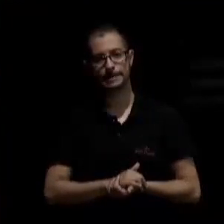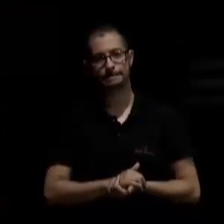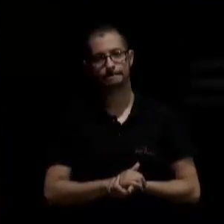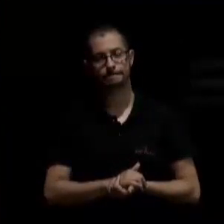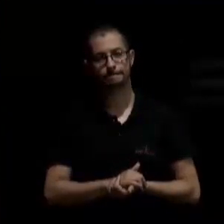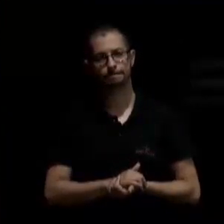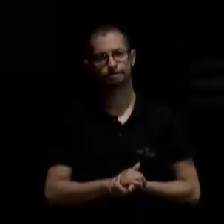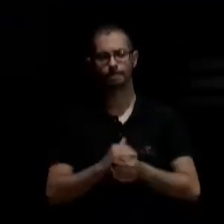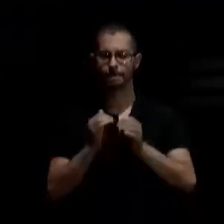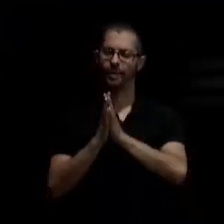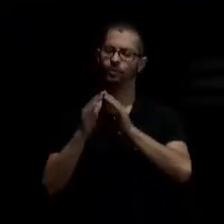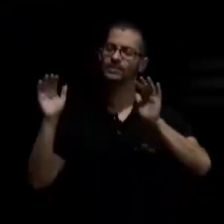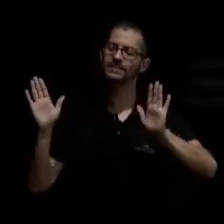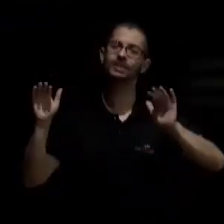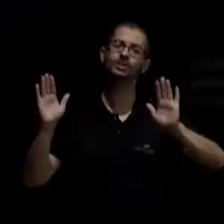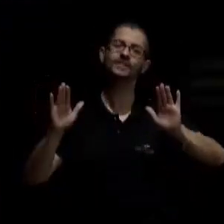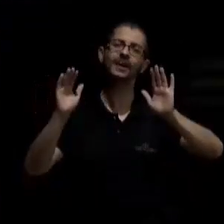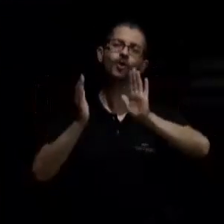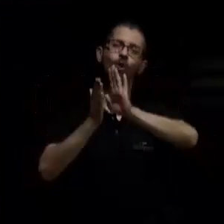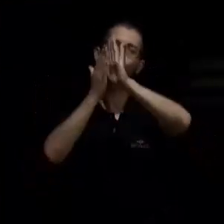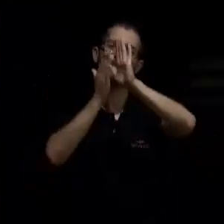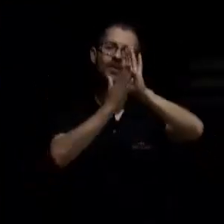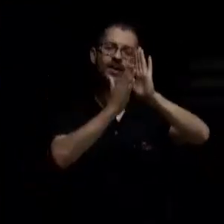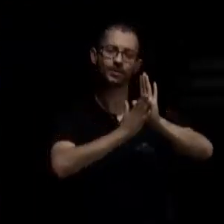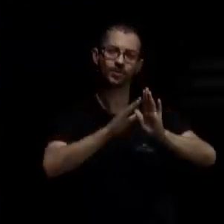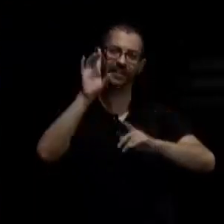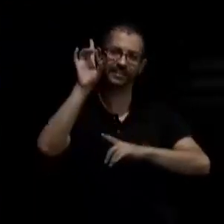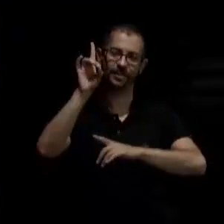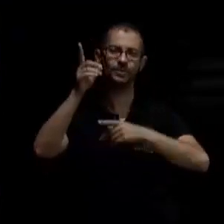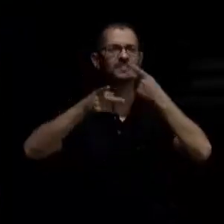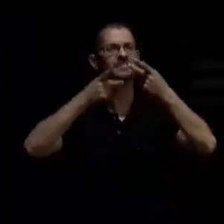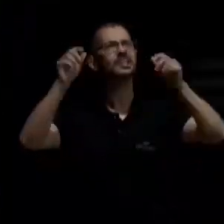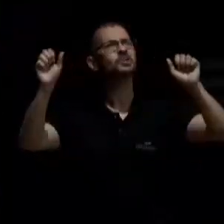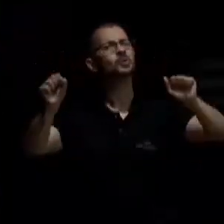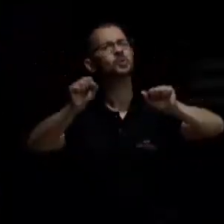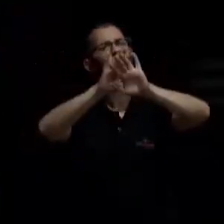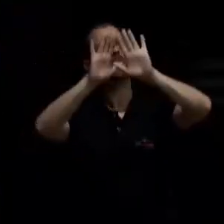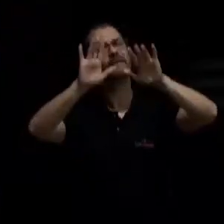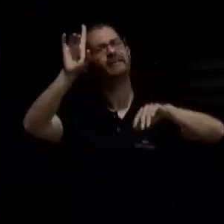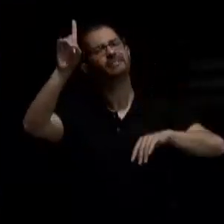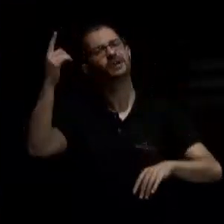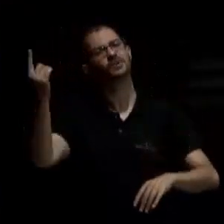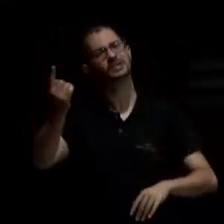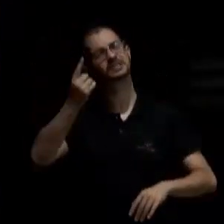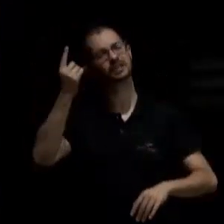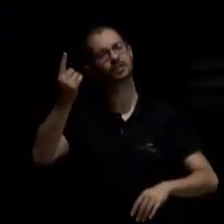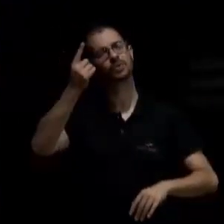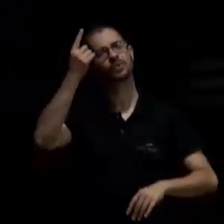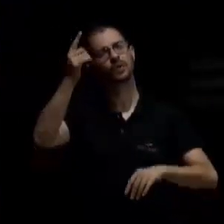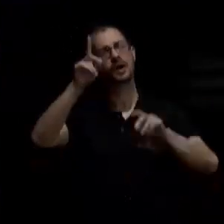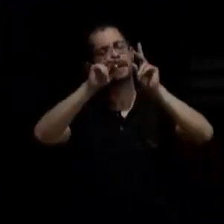Eles vieram louvando a Deus e dizendo: glória a Deus nas alturas, paz